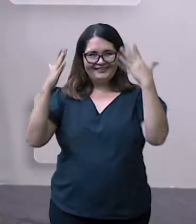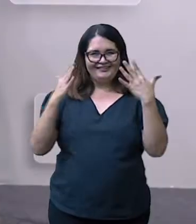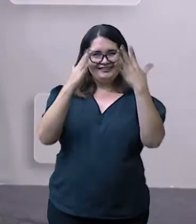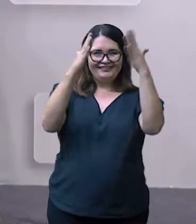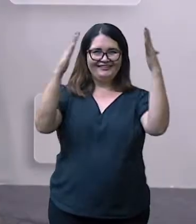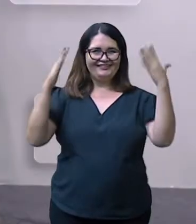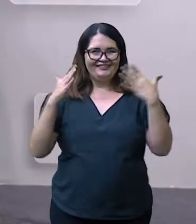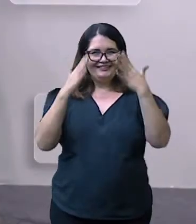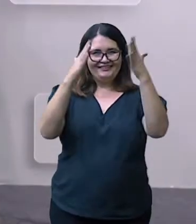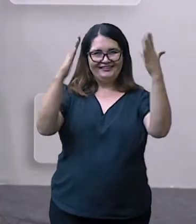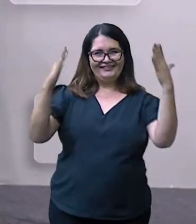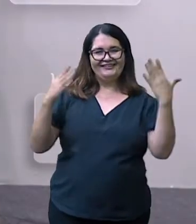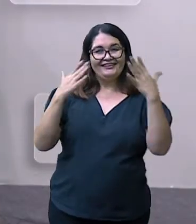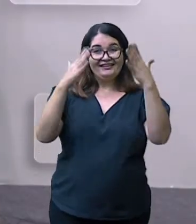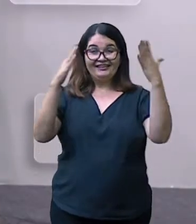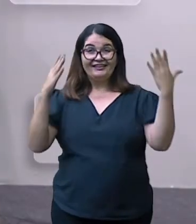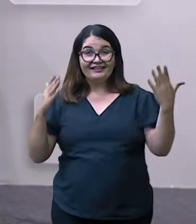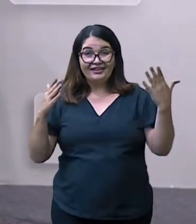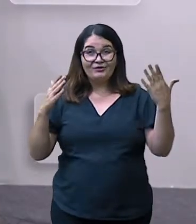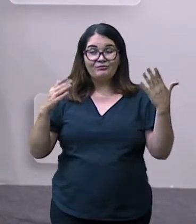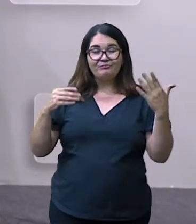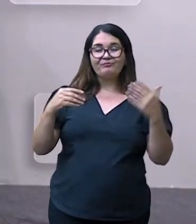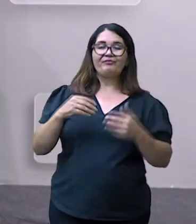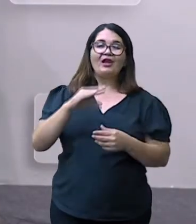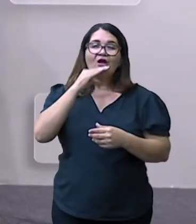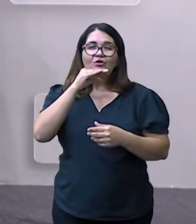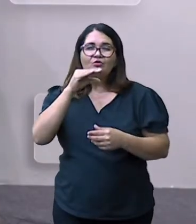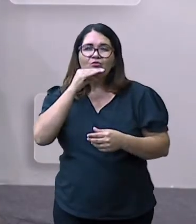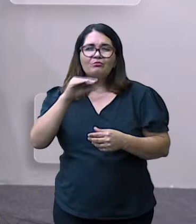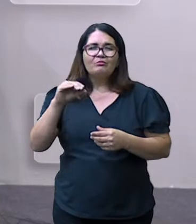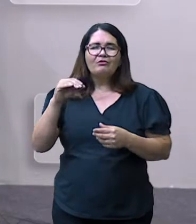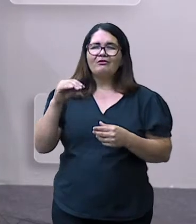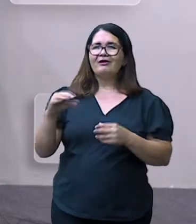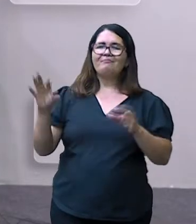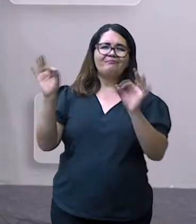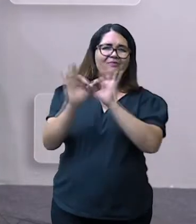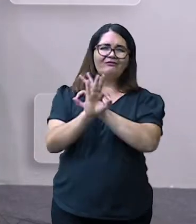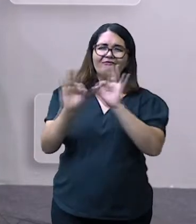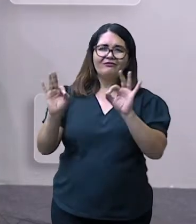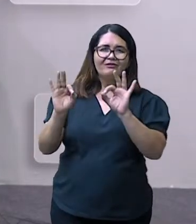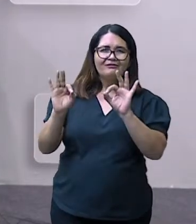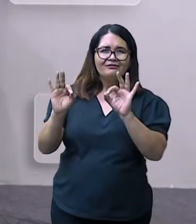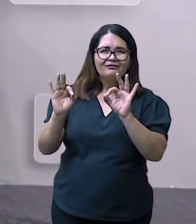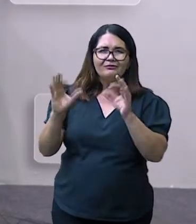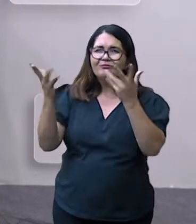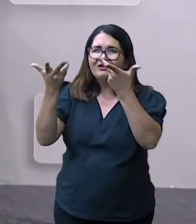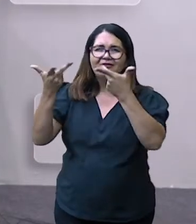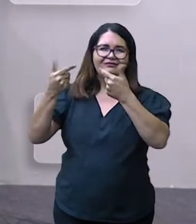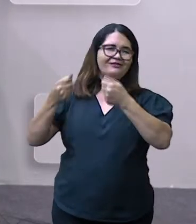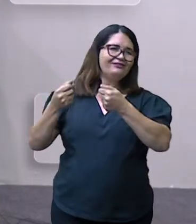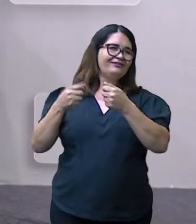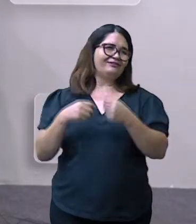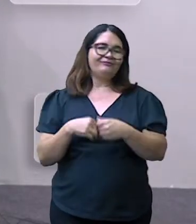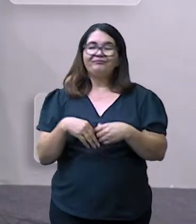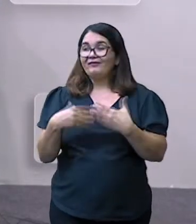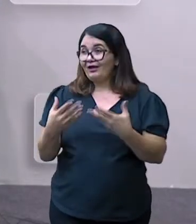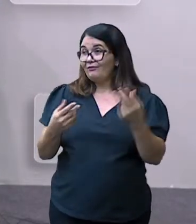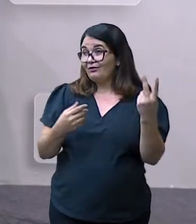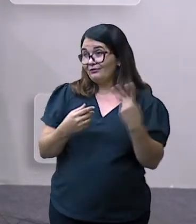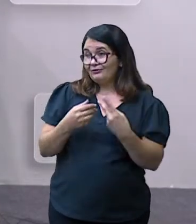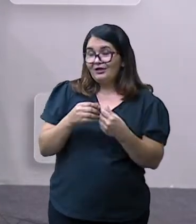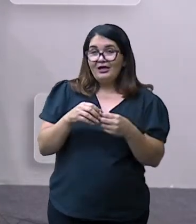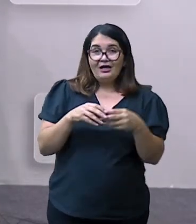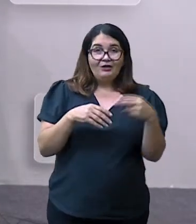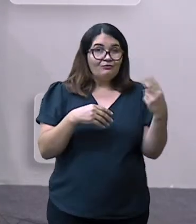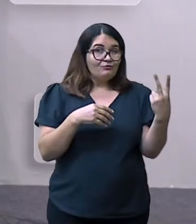O que é Carlos Drummond de Andrade em nossa vida? Maravilhoso, né? Carlos e Clóris. Não tinha como